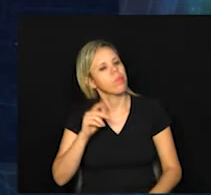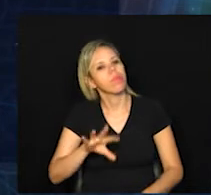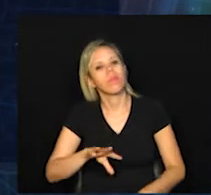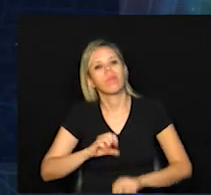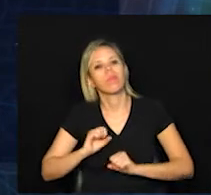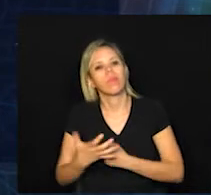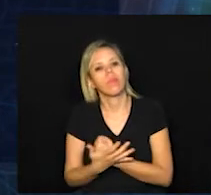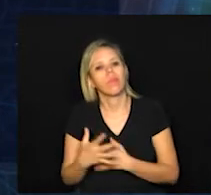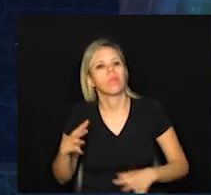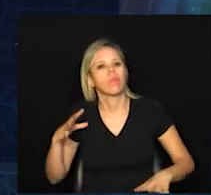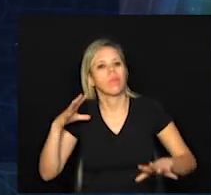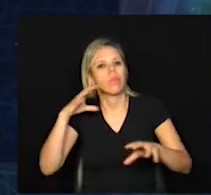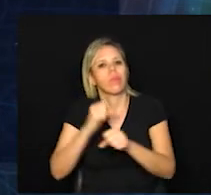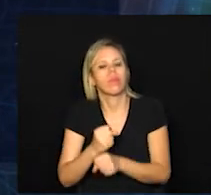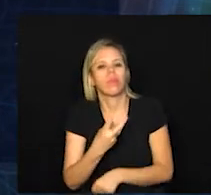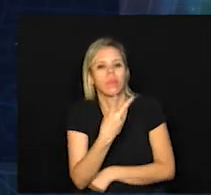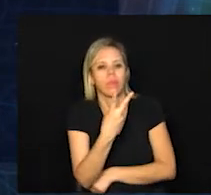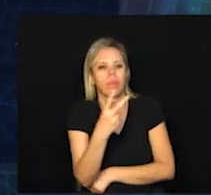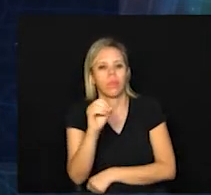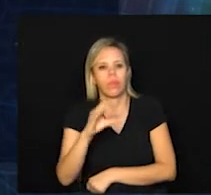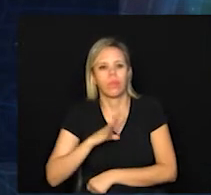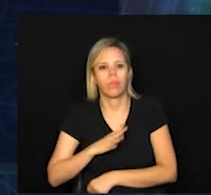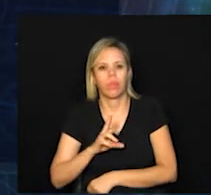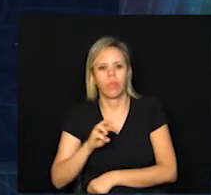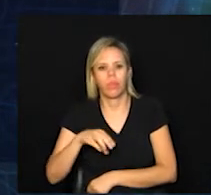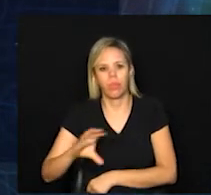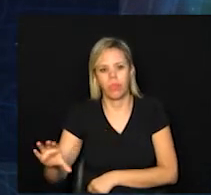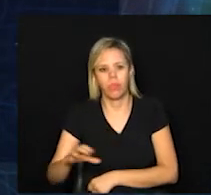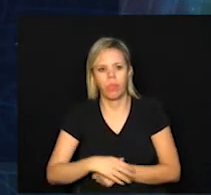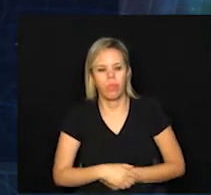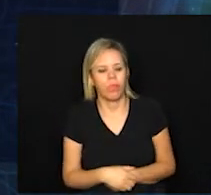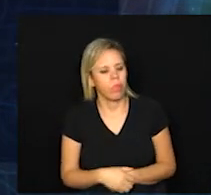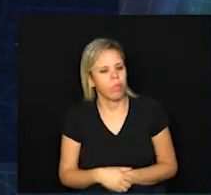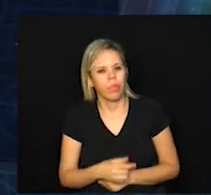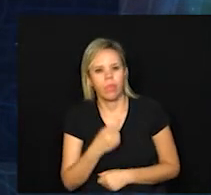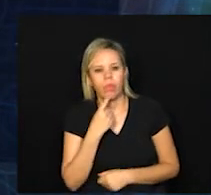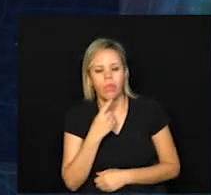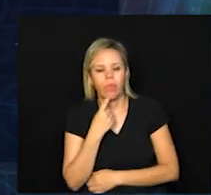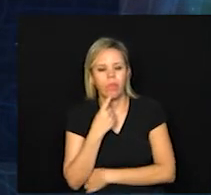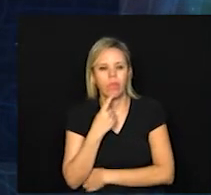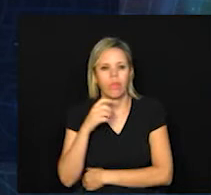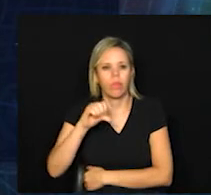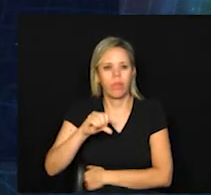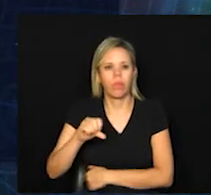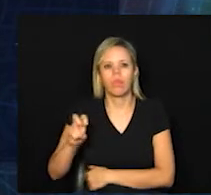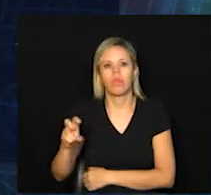245.766, somando os 20 municípios da RMC. Campinas,